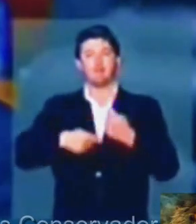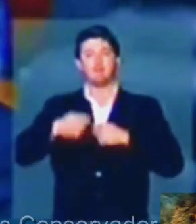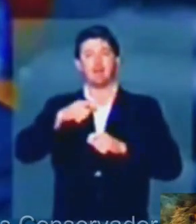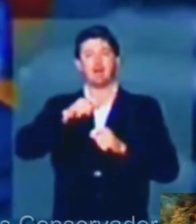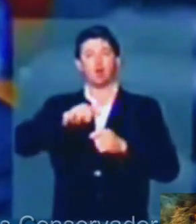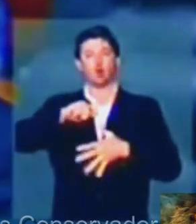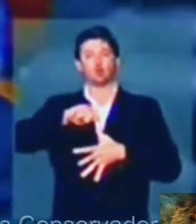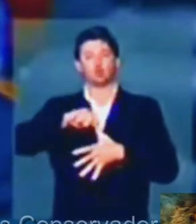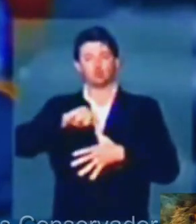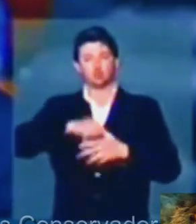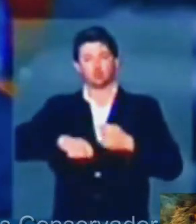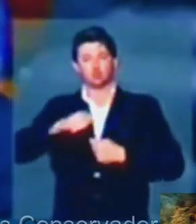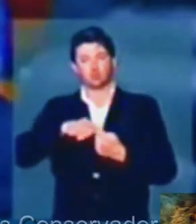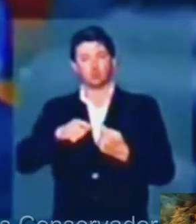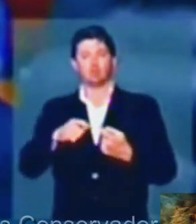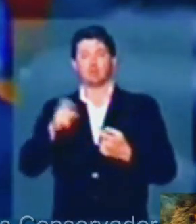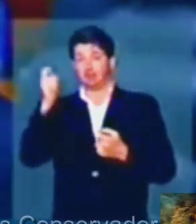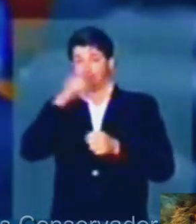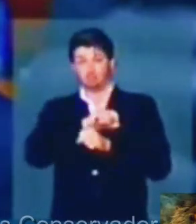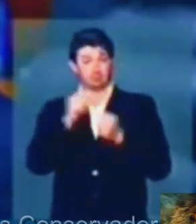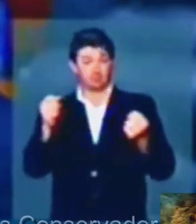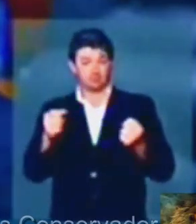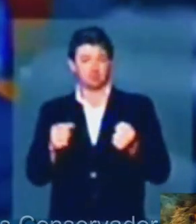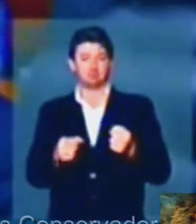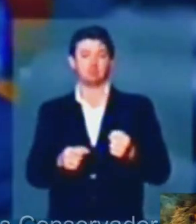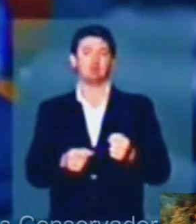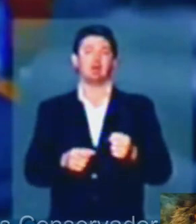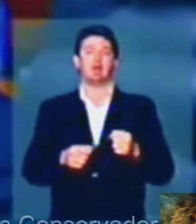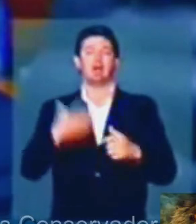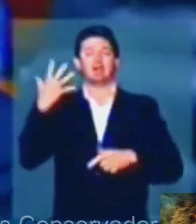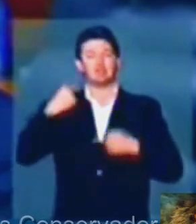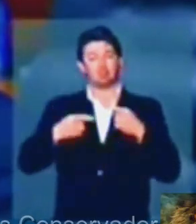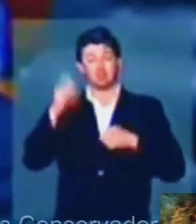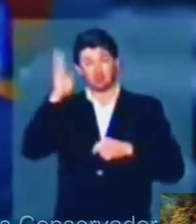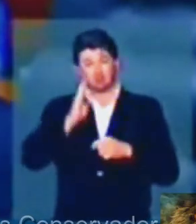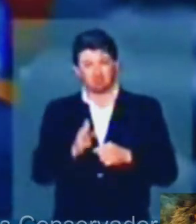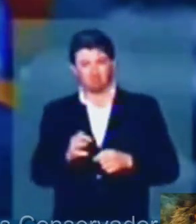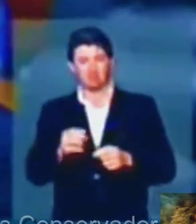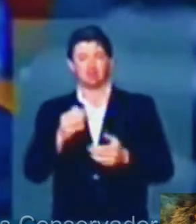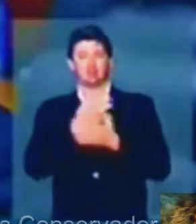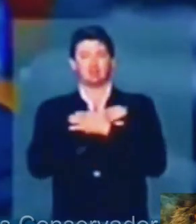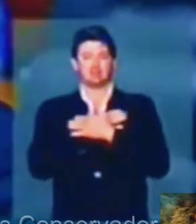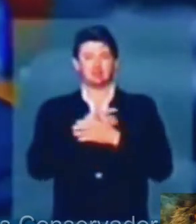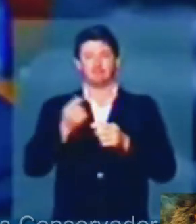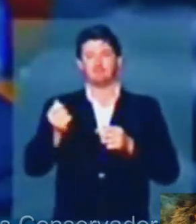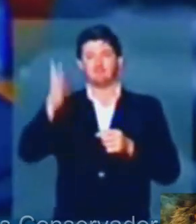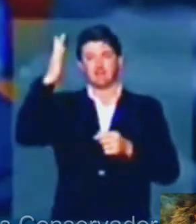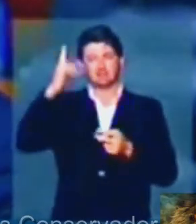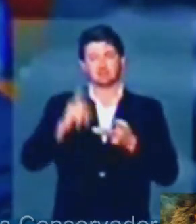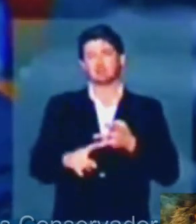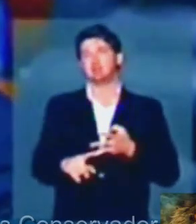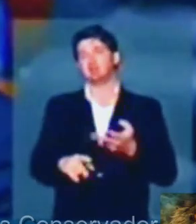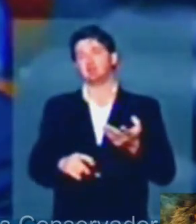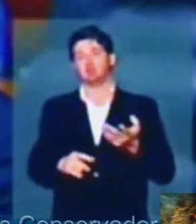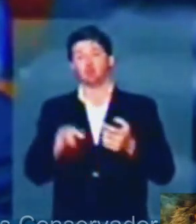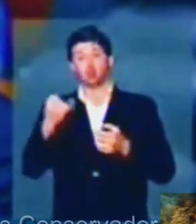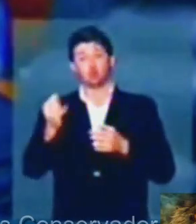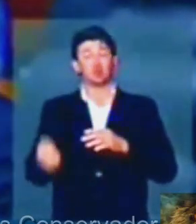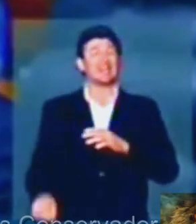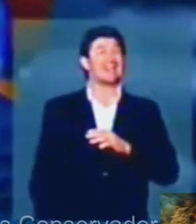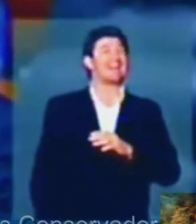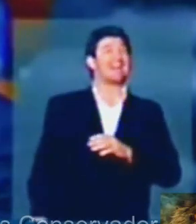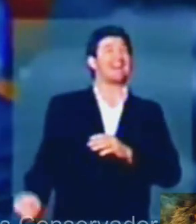quase impossível, deságua essa política brasileira no desemprego, na inflação, taxa de